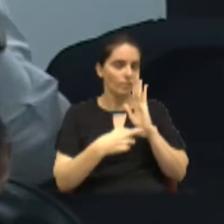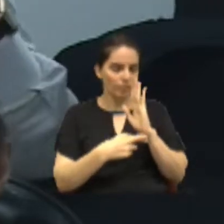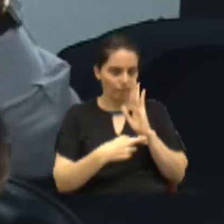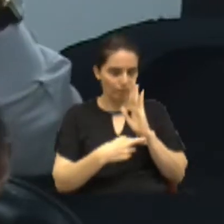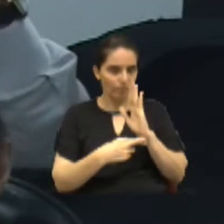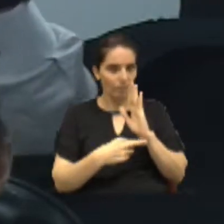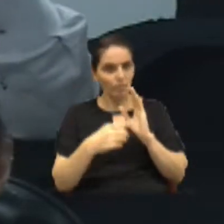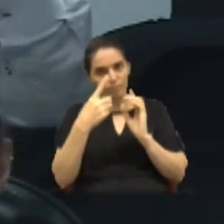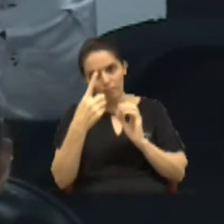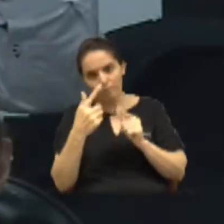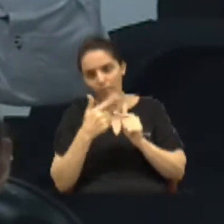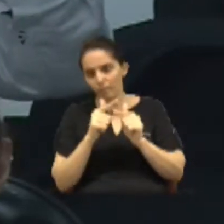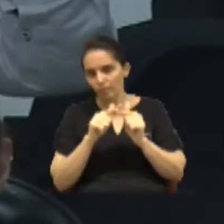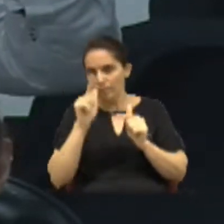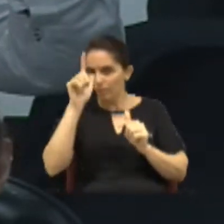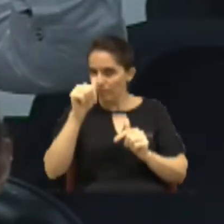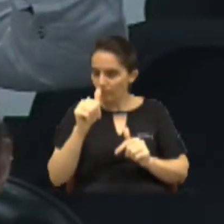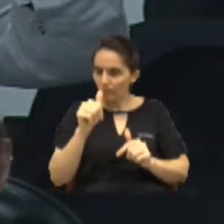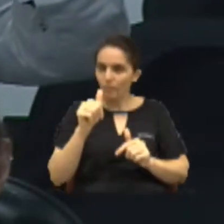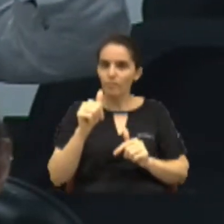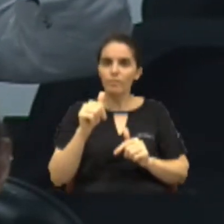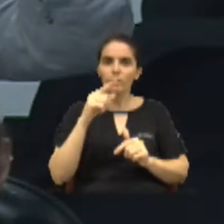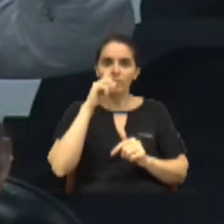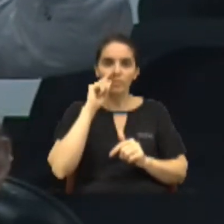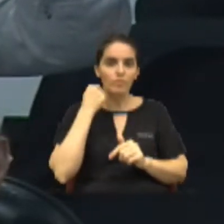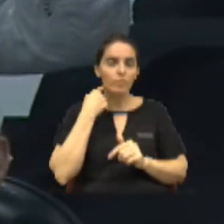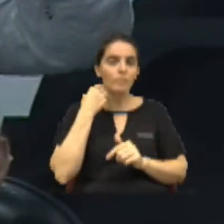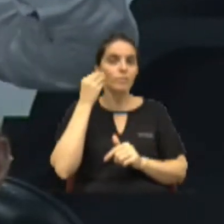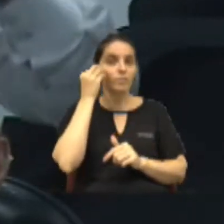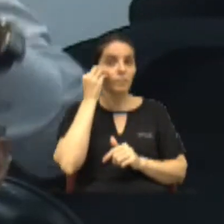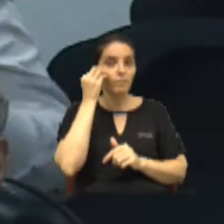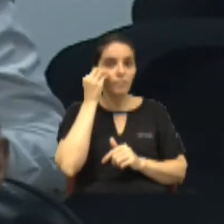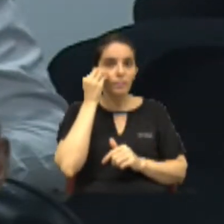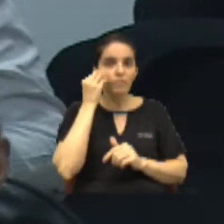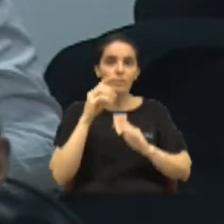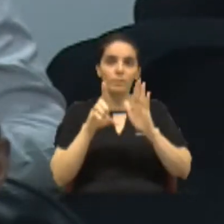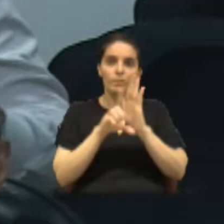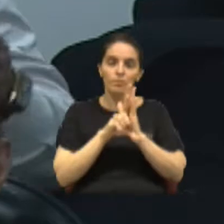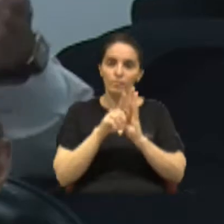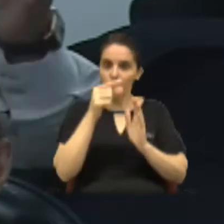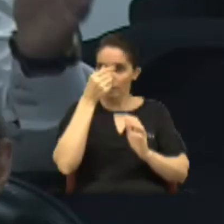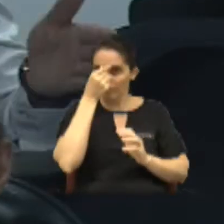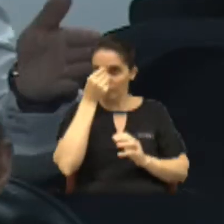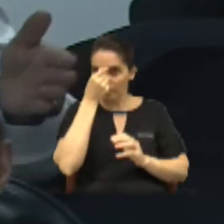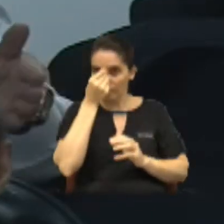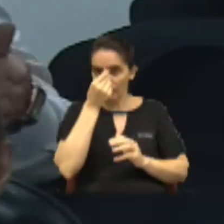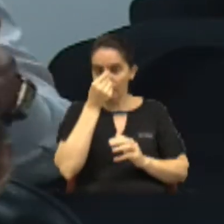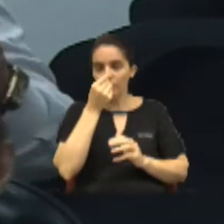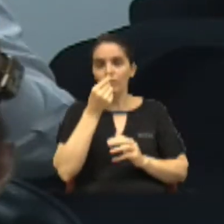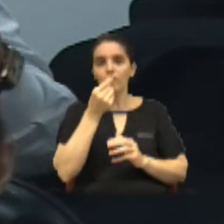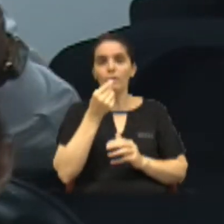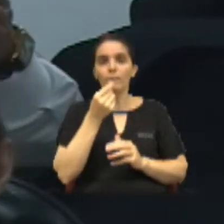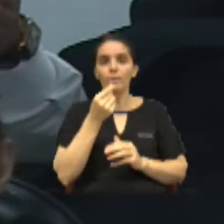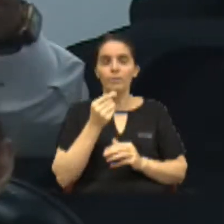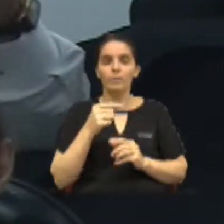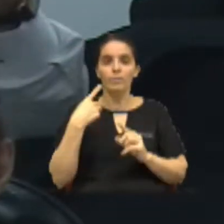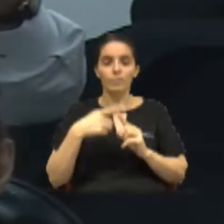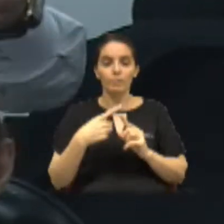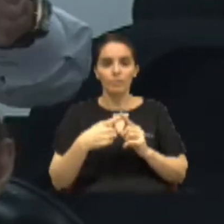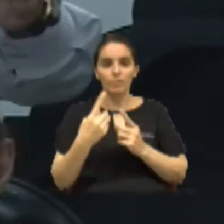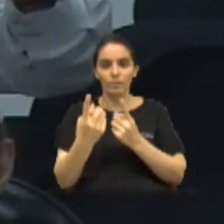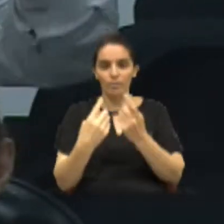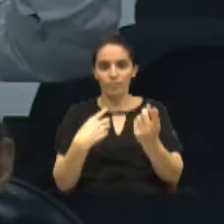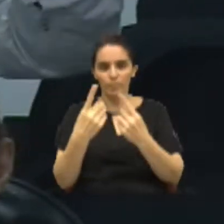problema. A outra etapa, eu tenho tentado usar a lei do vereador Jorge de Freitas lá, porque aquela estrada é